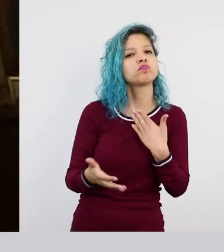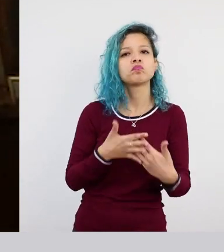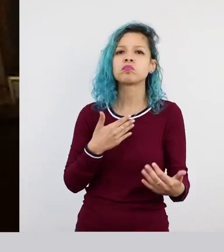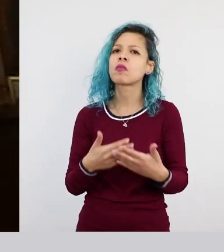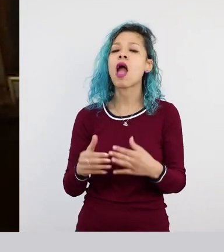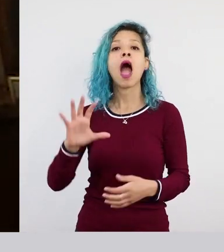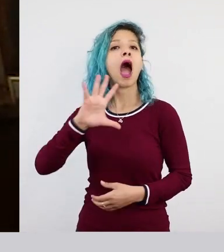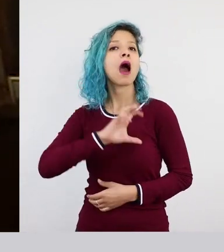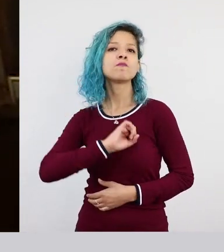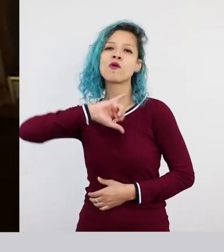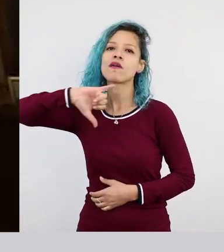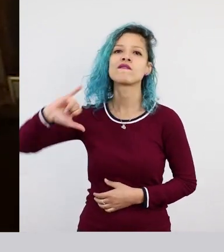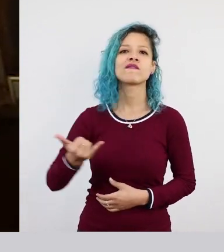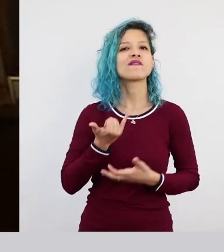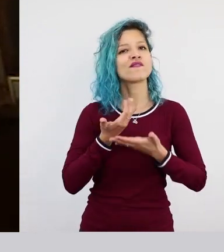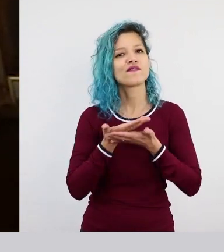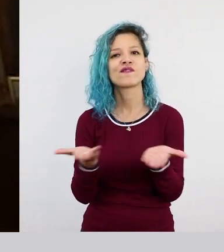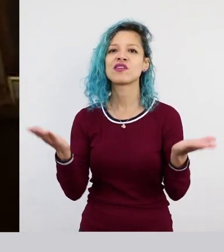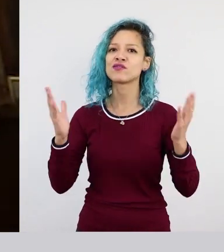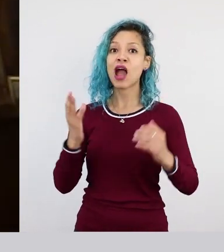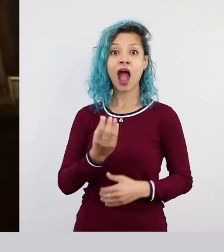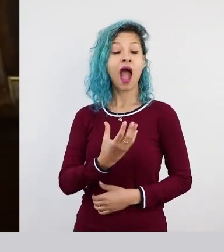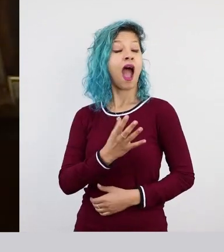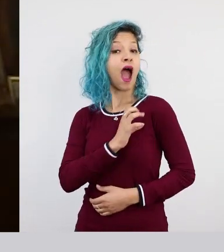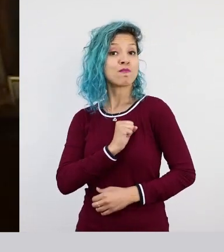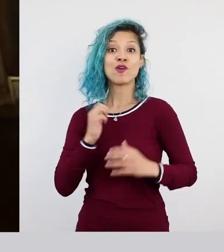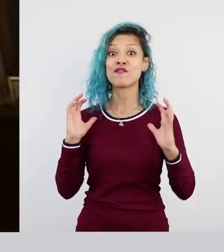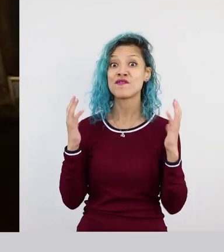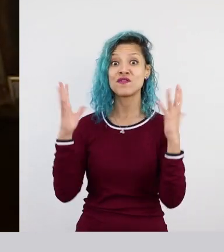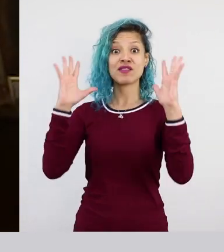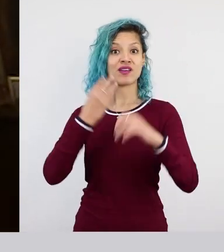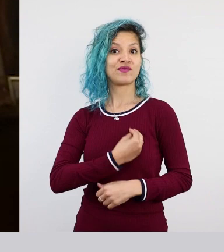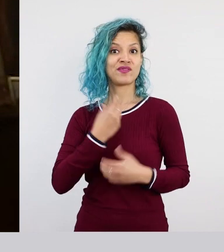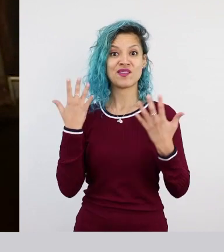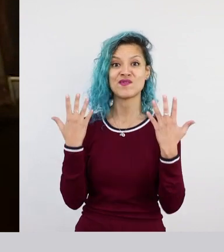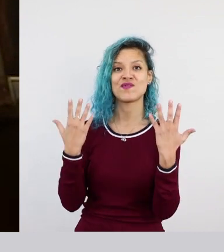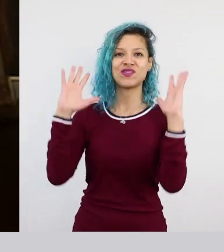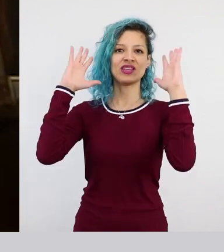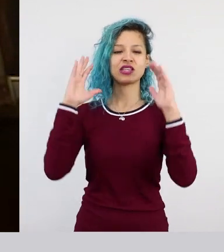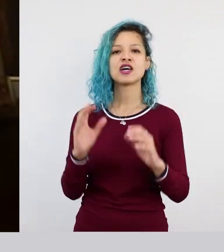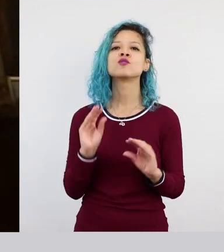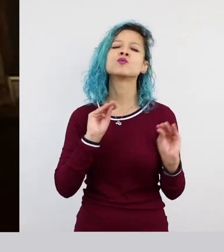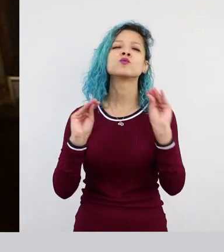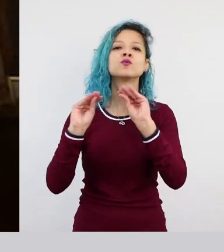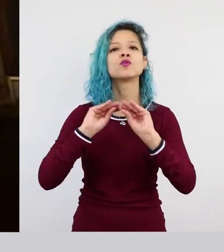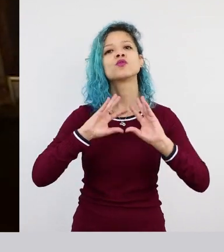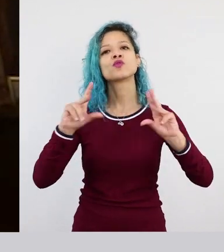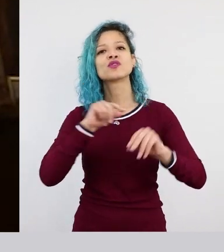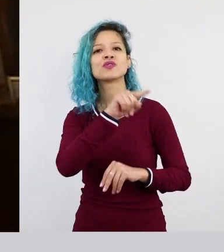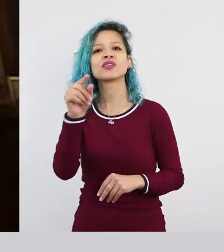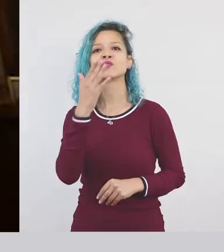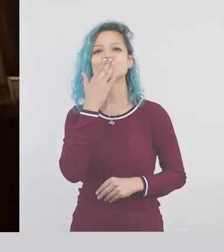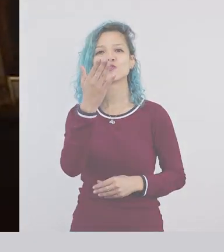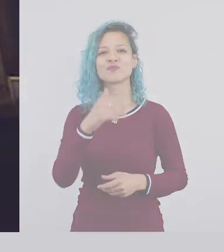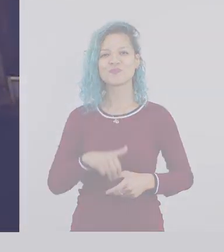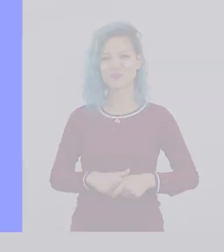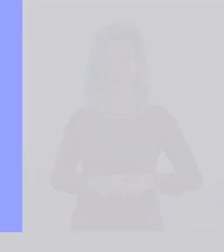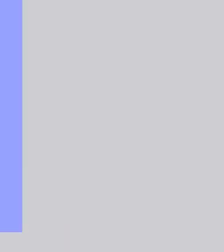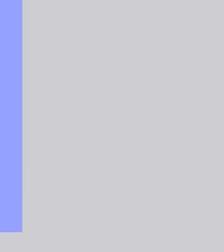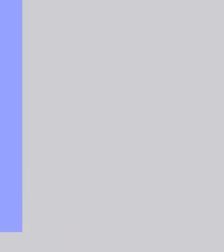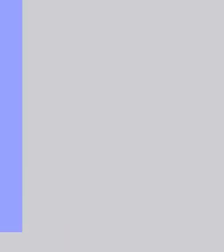qualquer coisa. Vivam o amor. Viva o amor. Viva a vida. Um beijo a todos vocês.